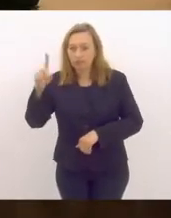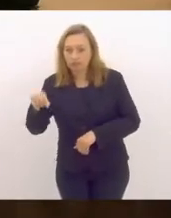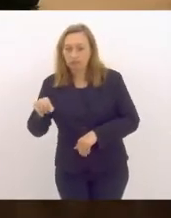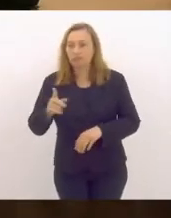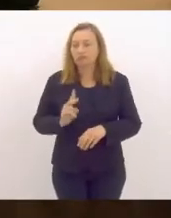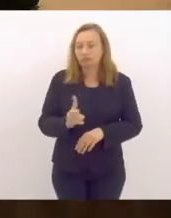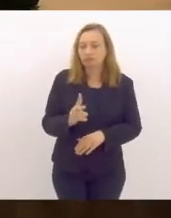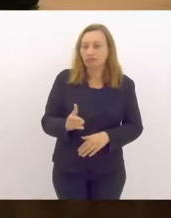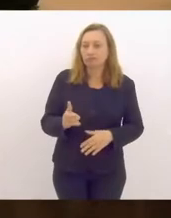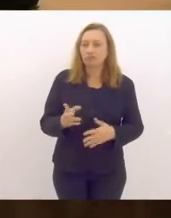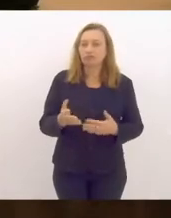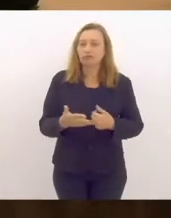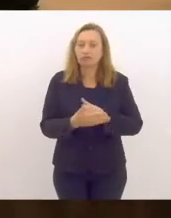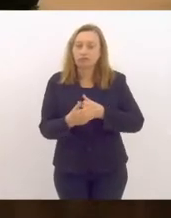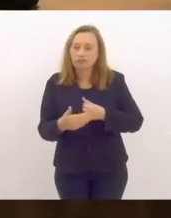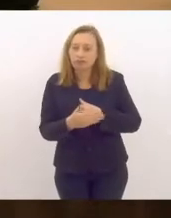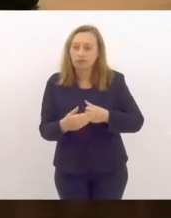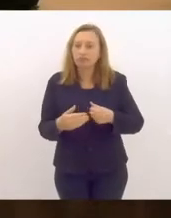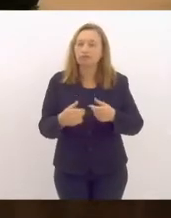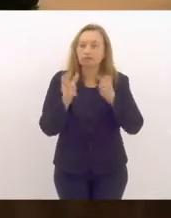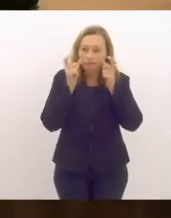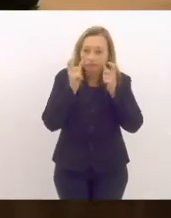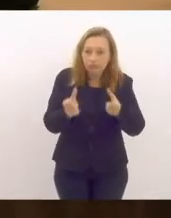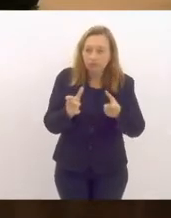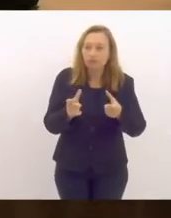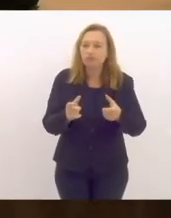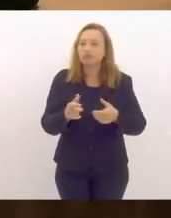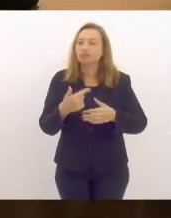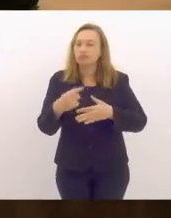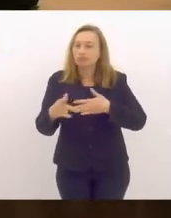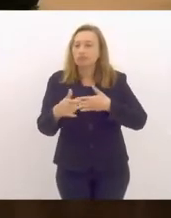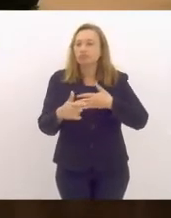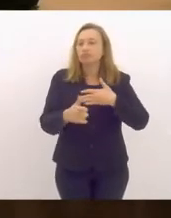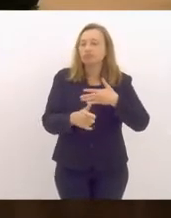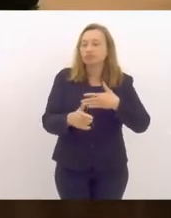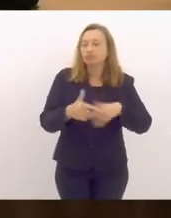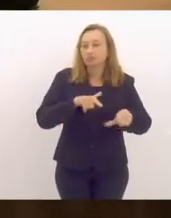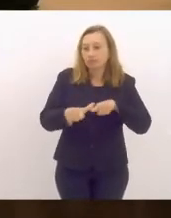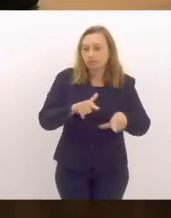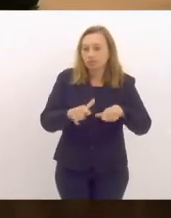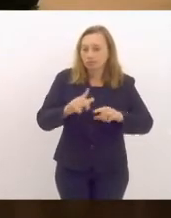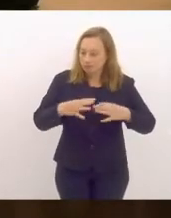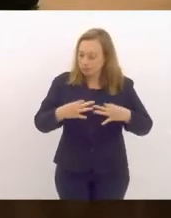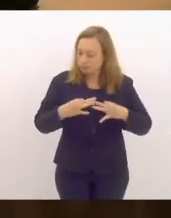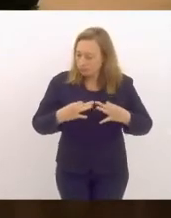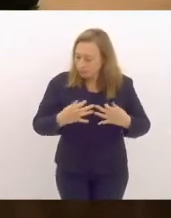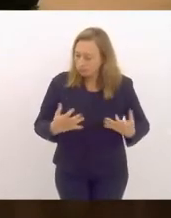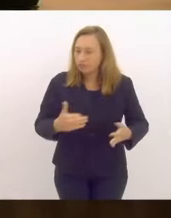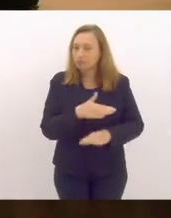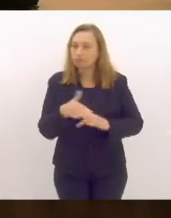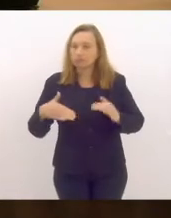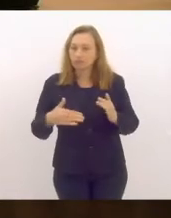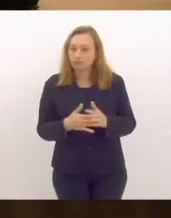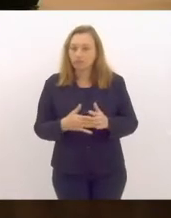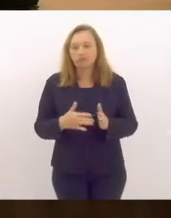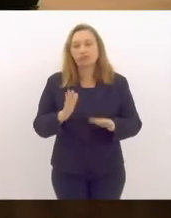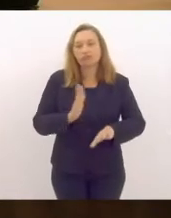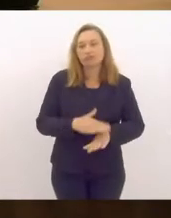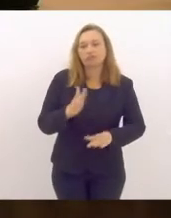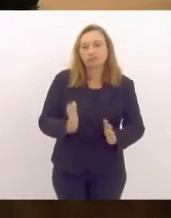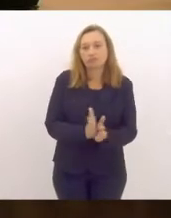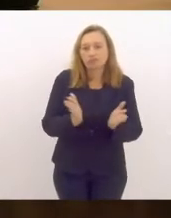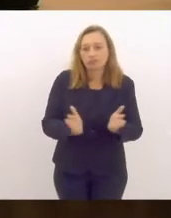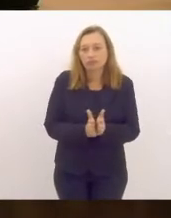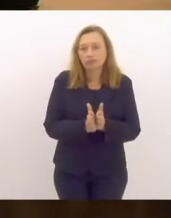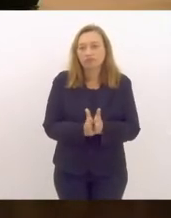atencioso, sempre colocou o seu trabalho à sua disposição aqueles e aquelas mais empobrecidos